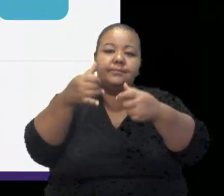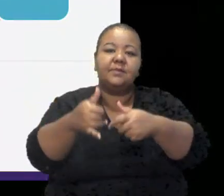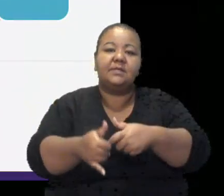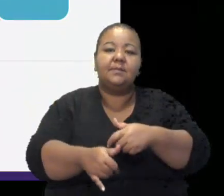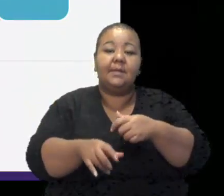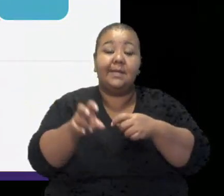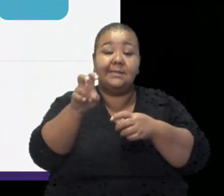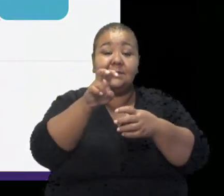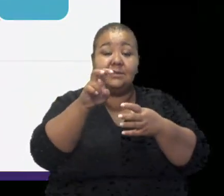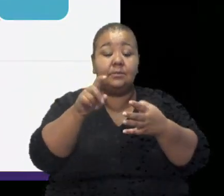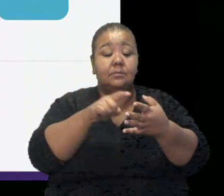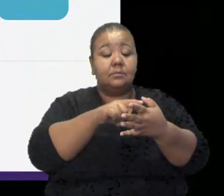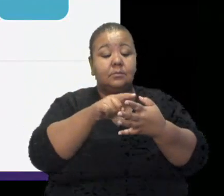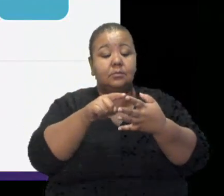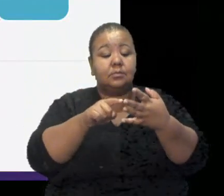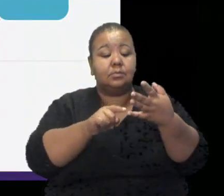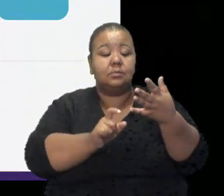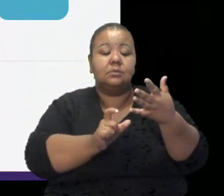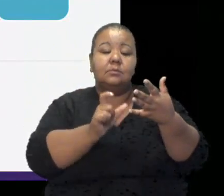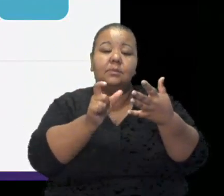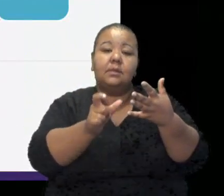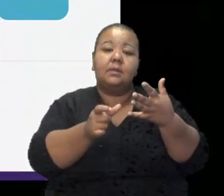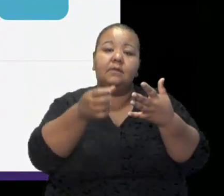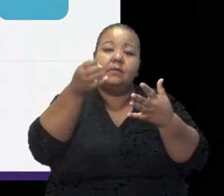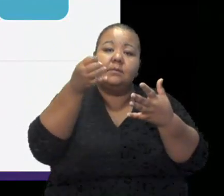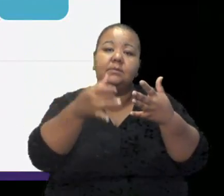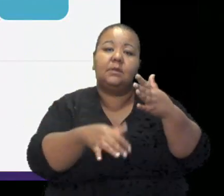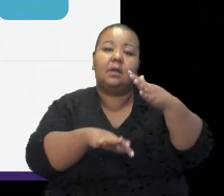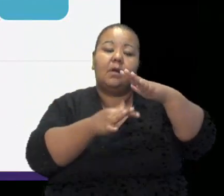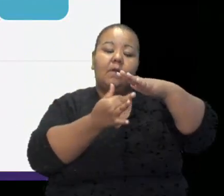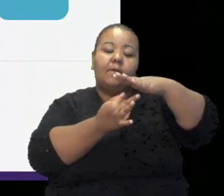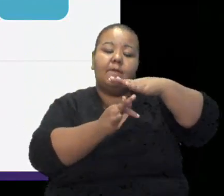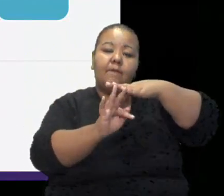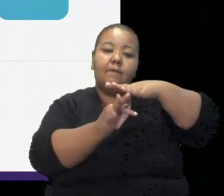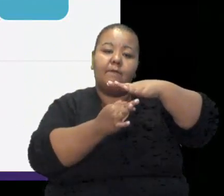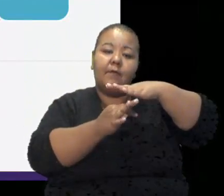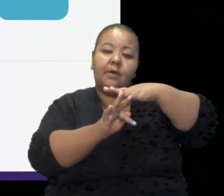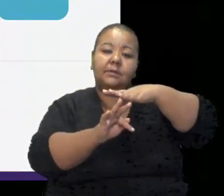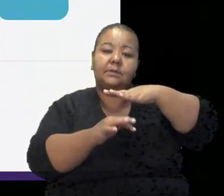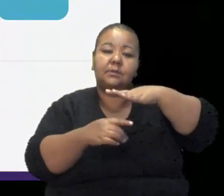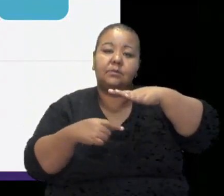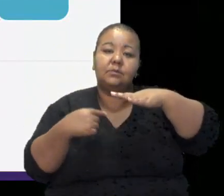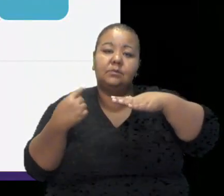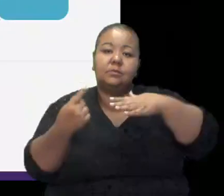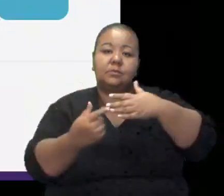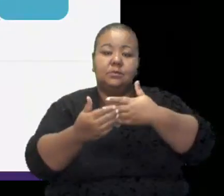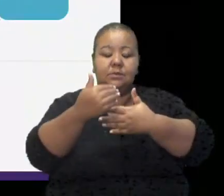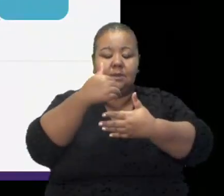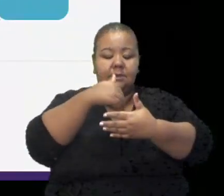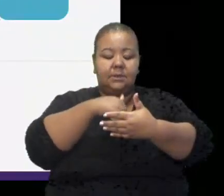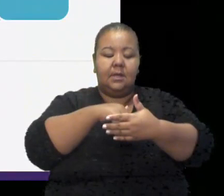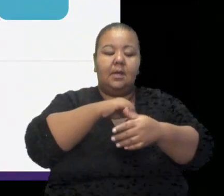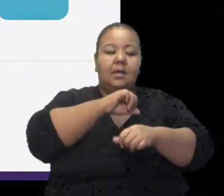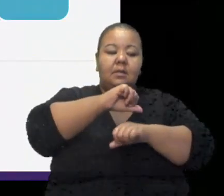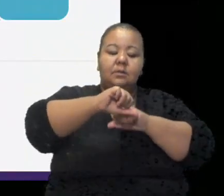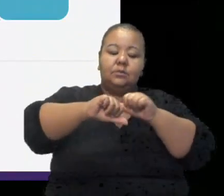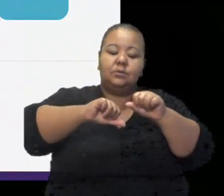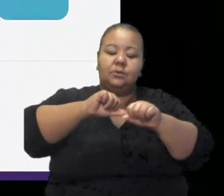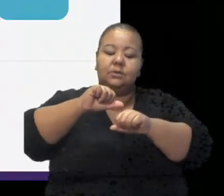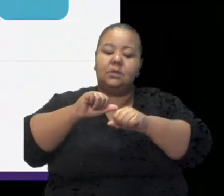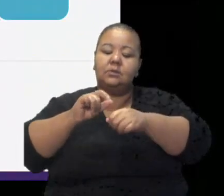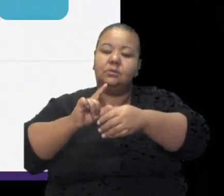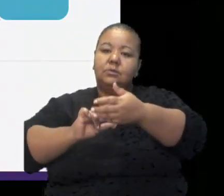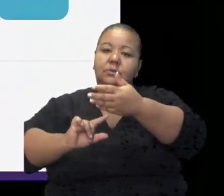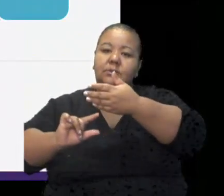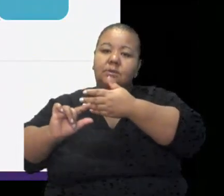palavras para falar, né, então do fornecedor, né, das nossas entradas, dos nossos processos, das nossas